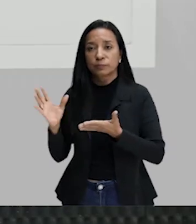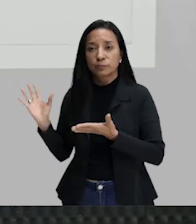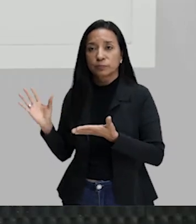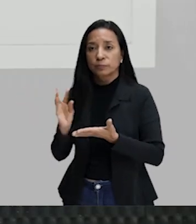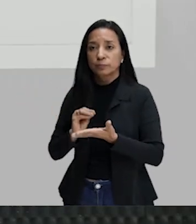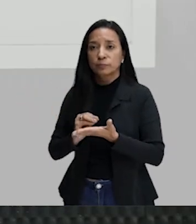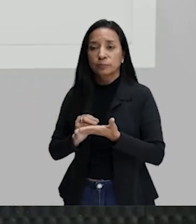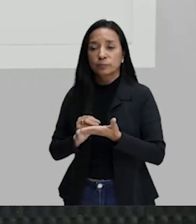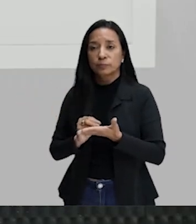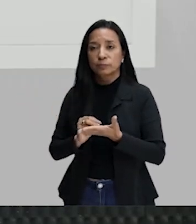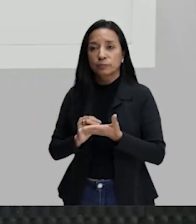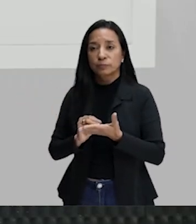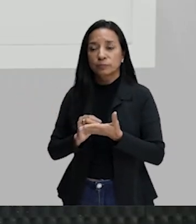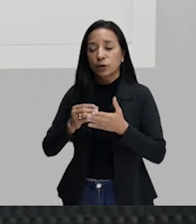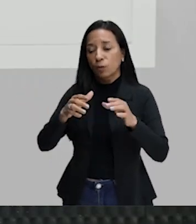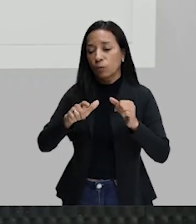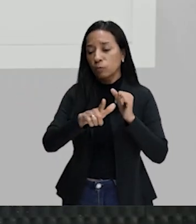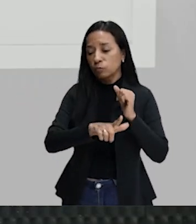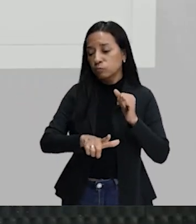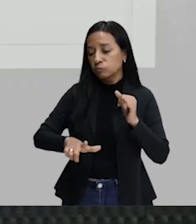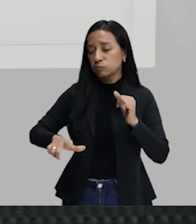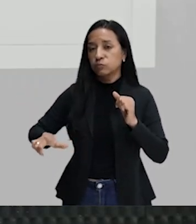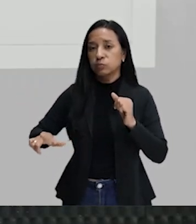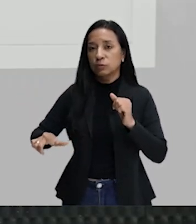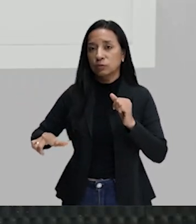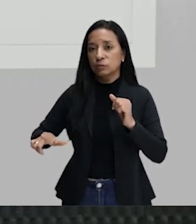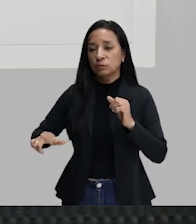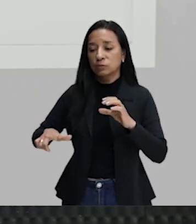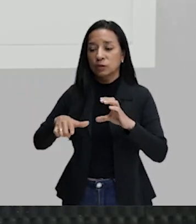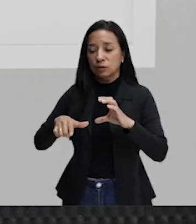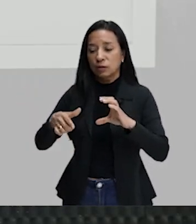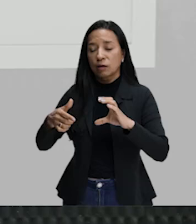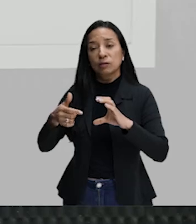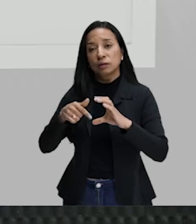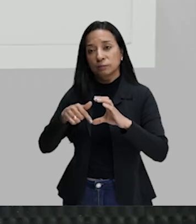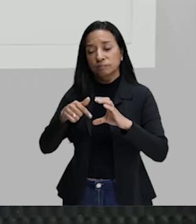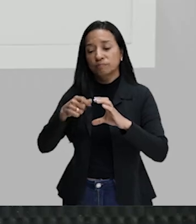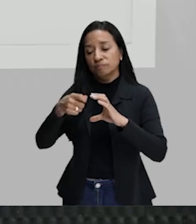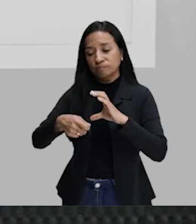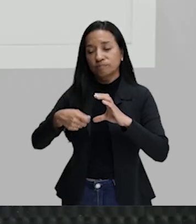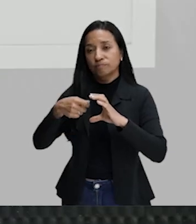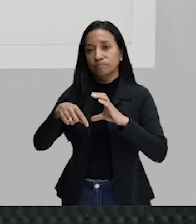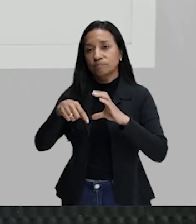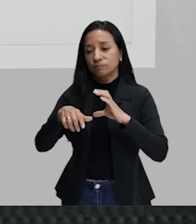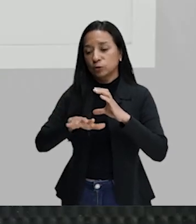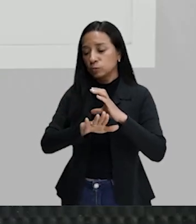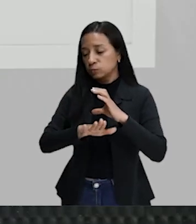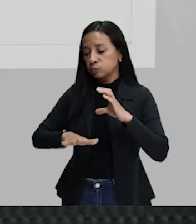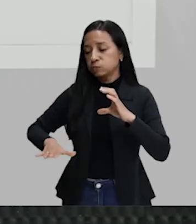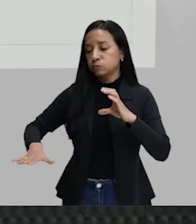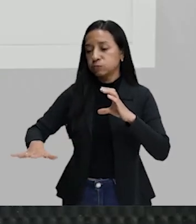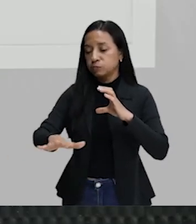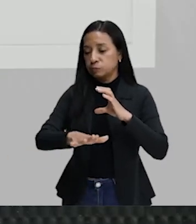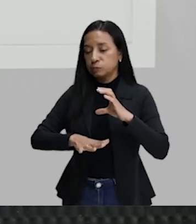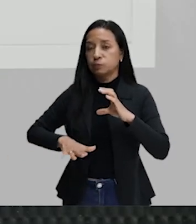um plano. Esta carga, ela vai estar nesse plano, ok? E nós vamos ter aqui, por exemplo,